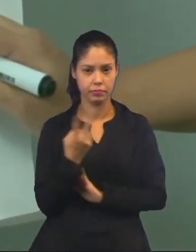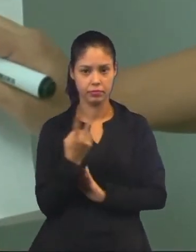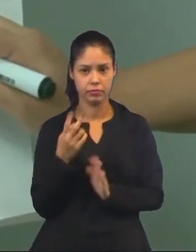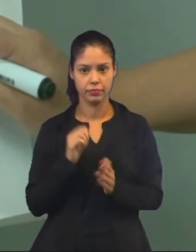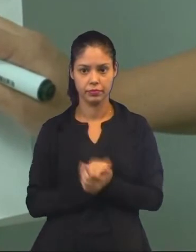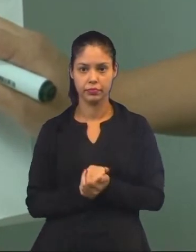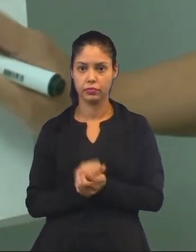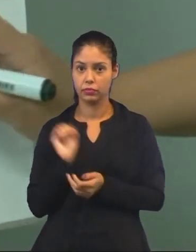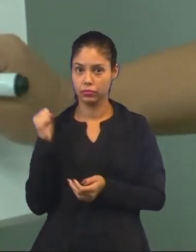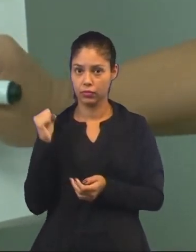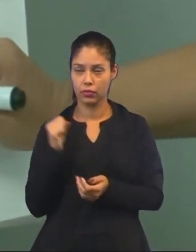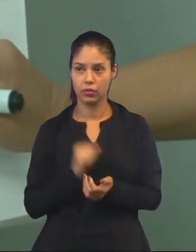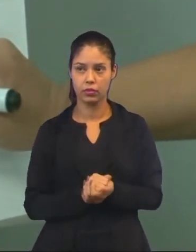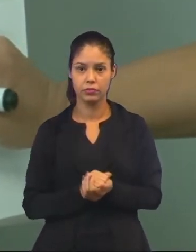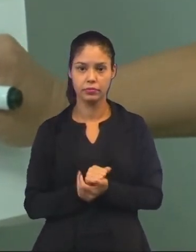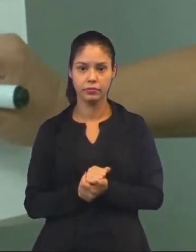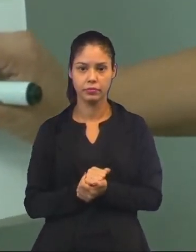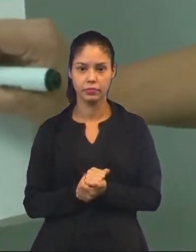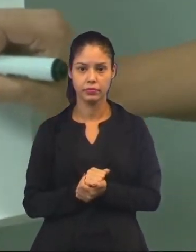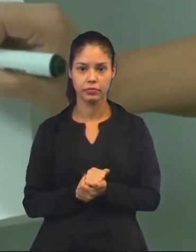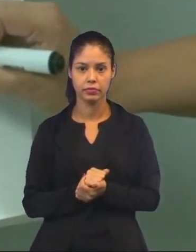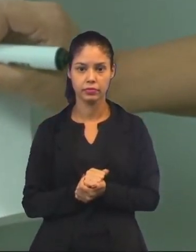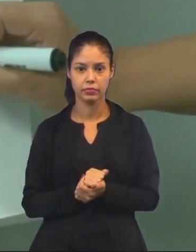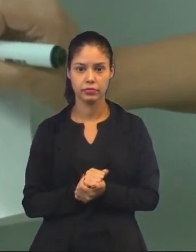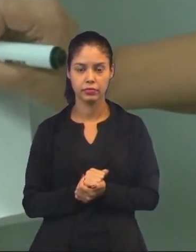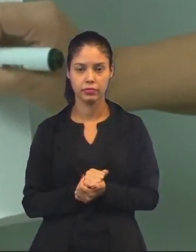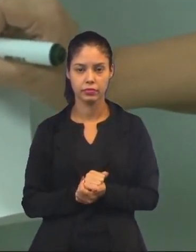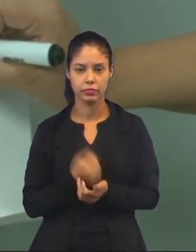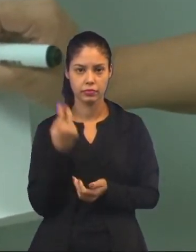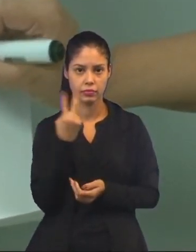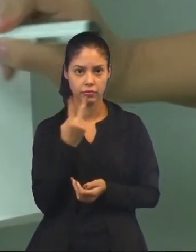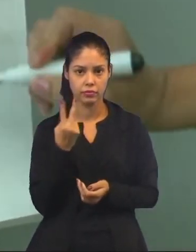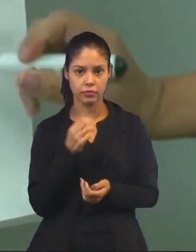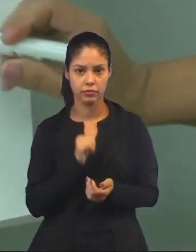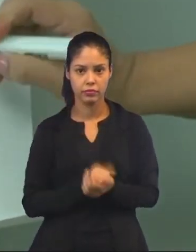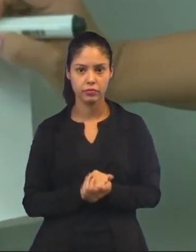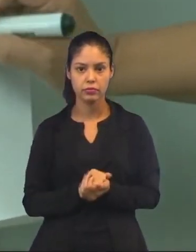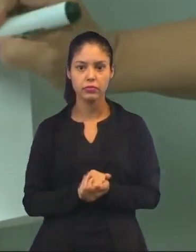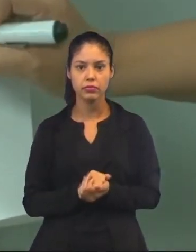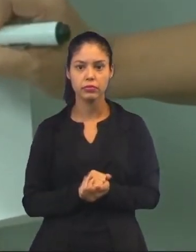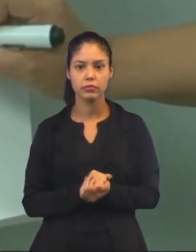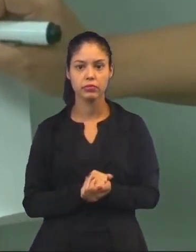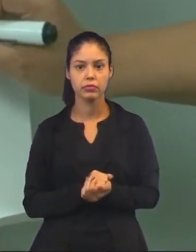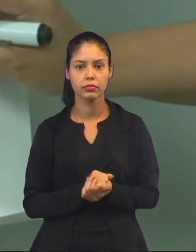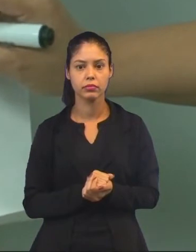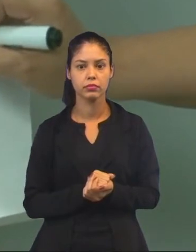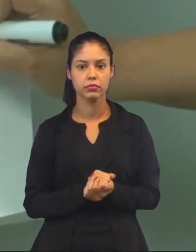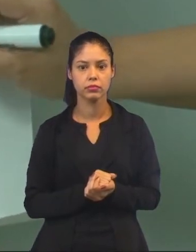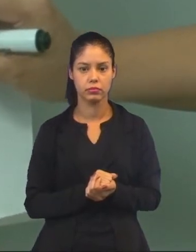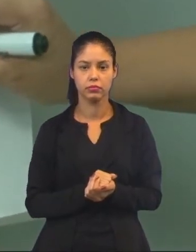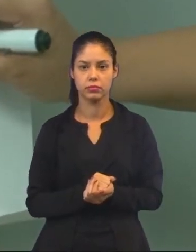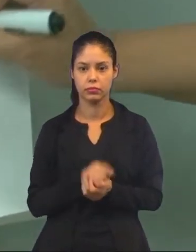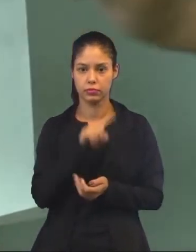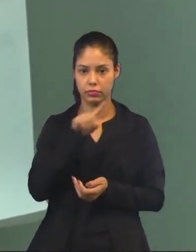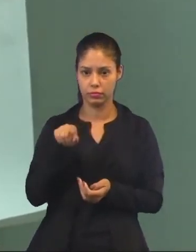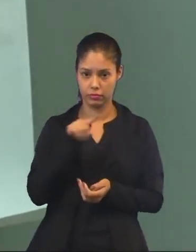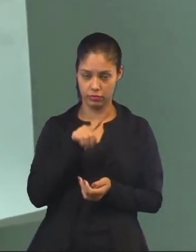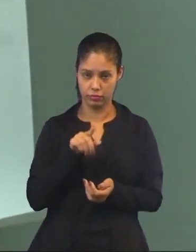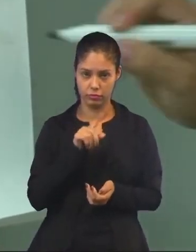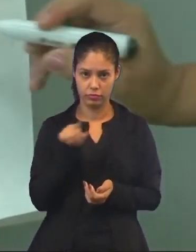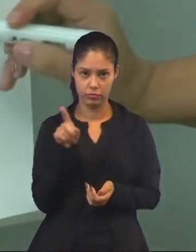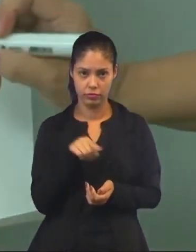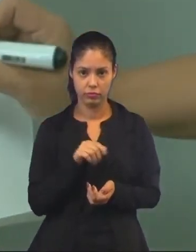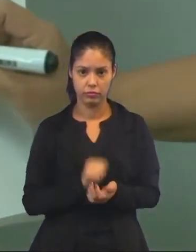2 de 8, né? Precisamos retirar 2 unidades dessas 8 aqui. Então, vamos riscar essas primeiras aqui, ó.